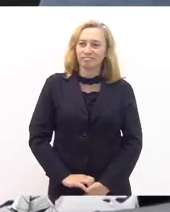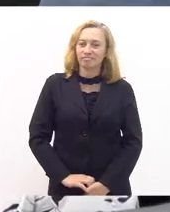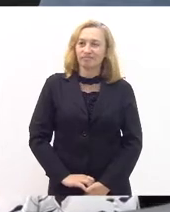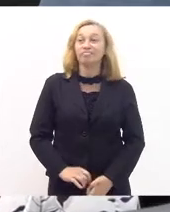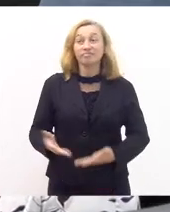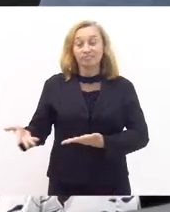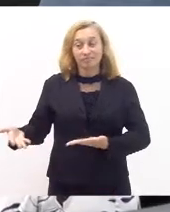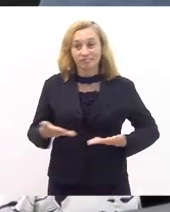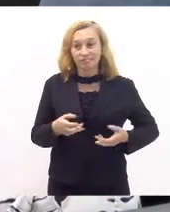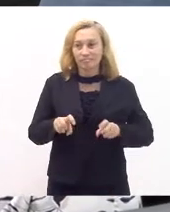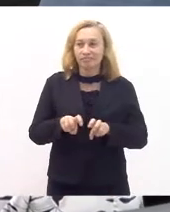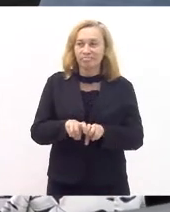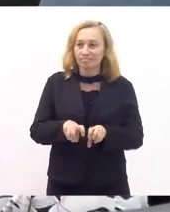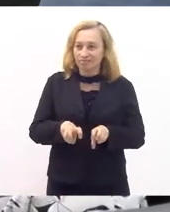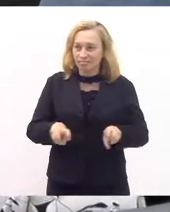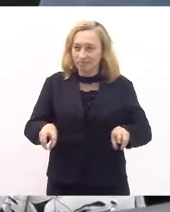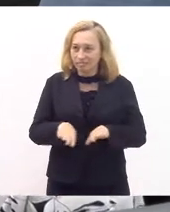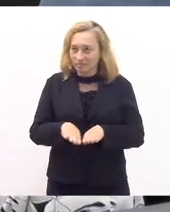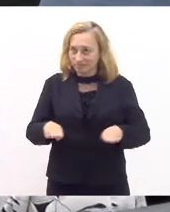Convido para compor a mesa